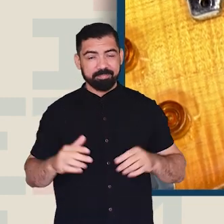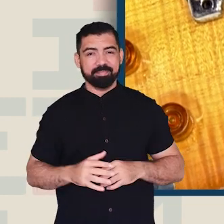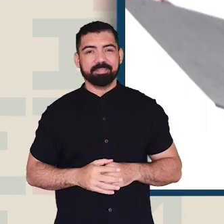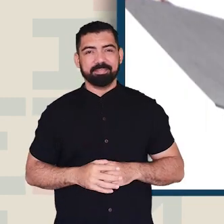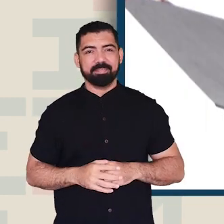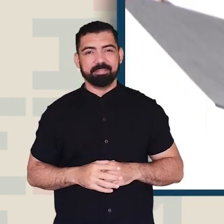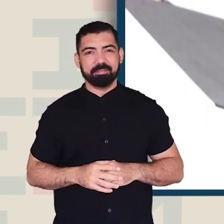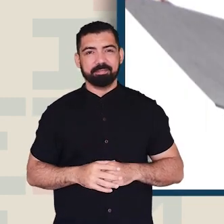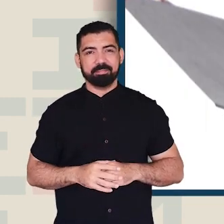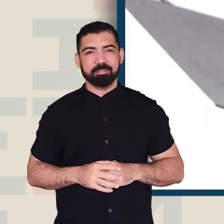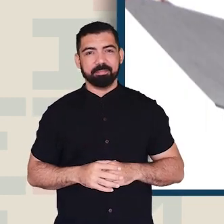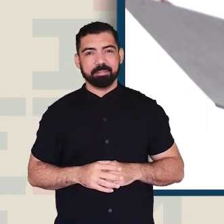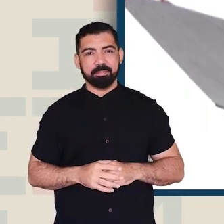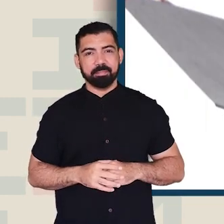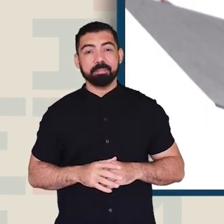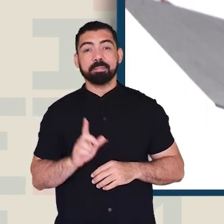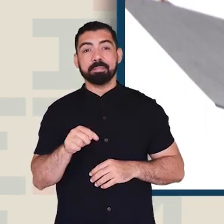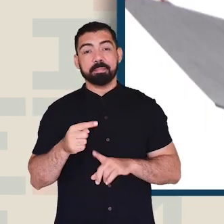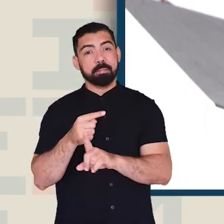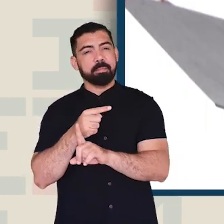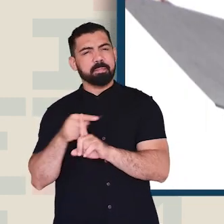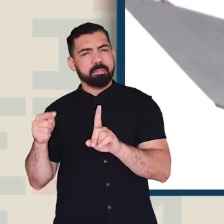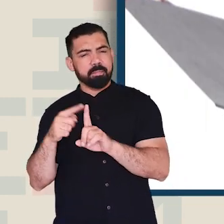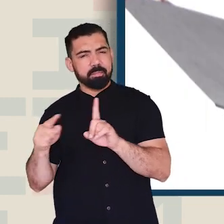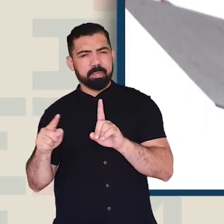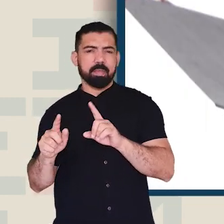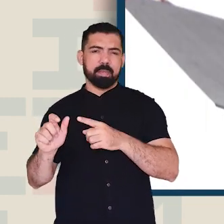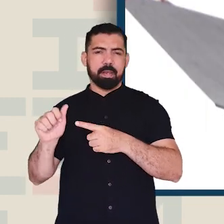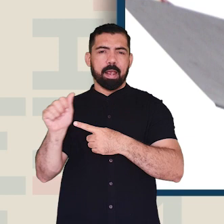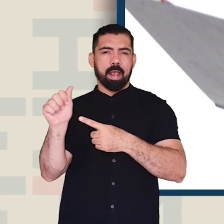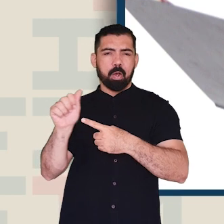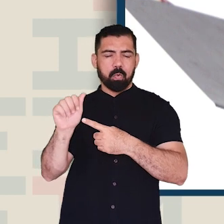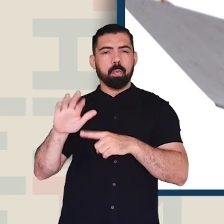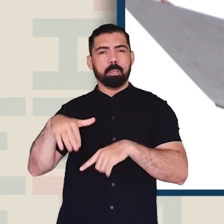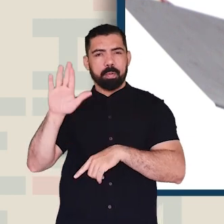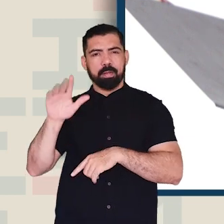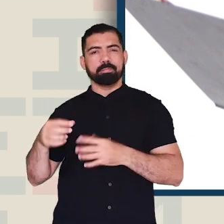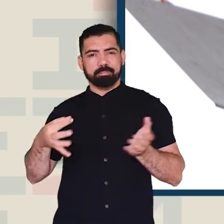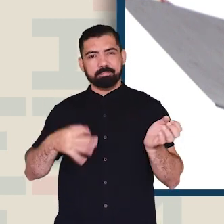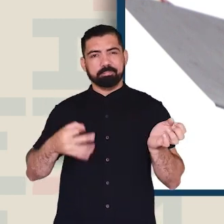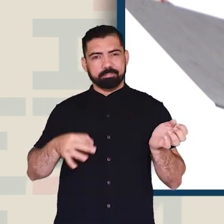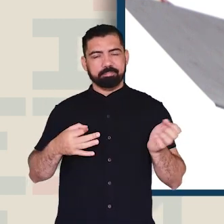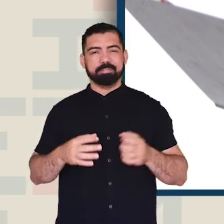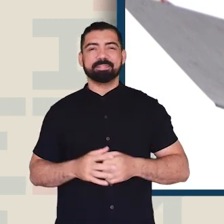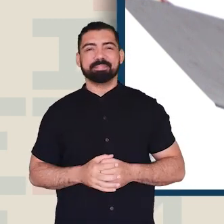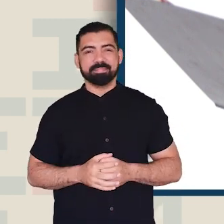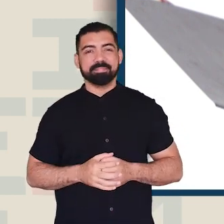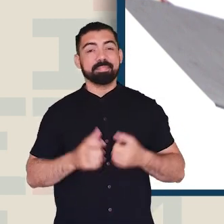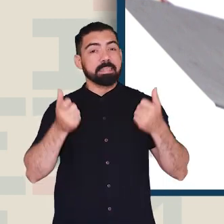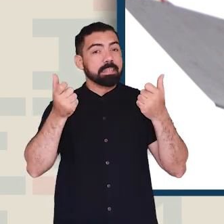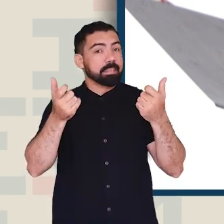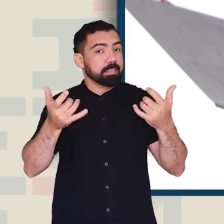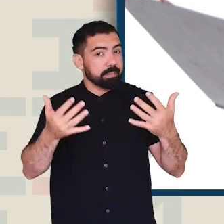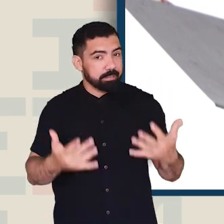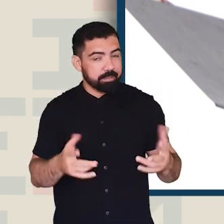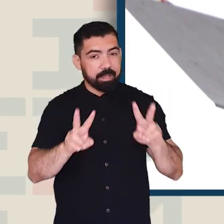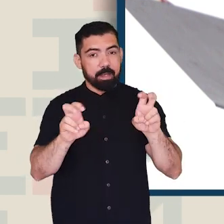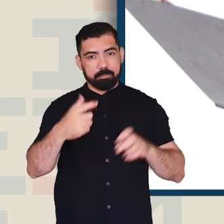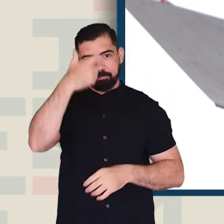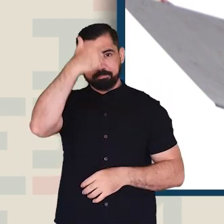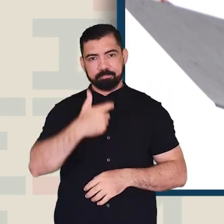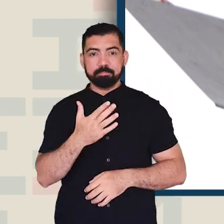Vê que é mais médio, né? Mais agudo para médio, então tem essa mudança. Falando um pouco aqui de mim,